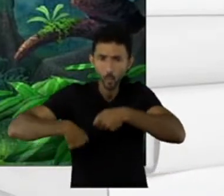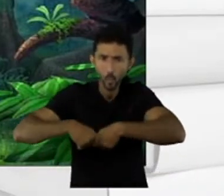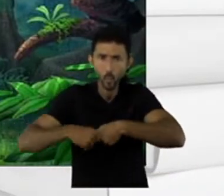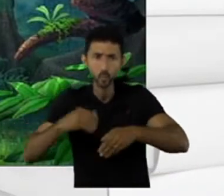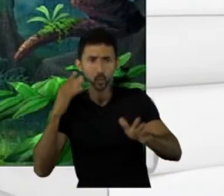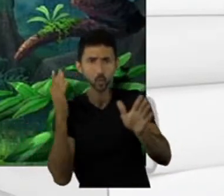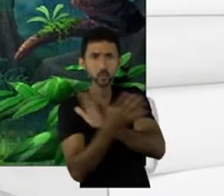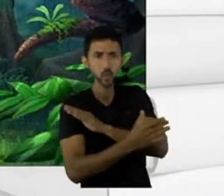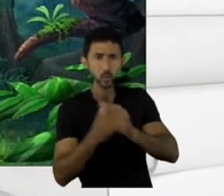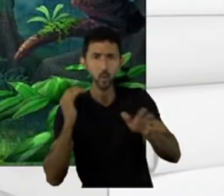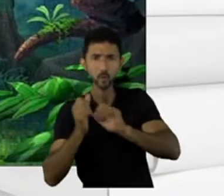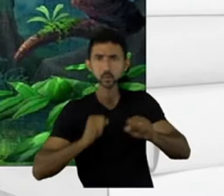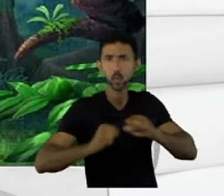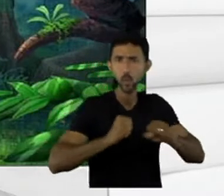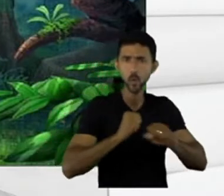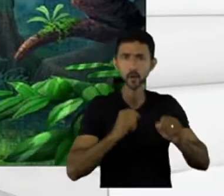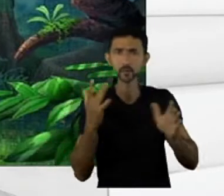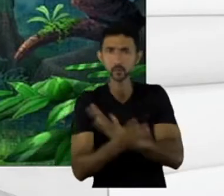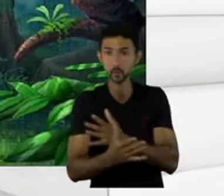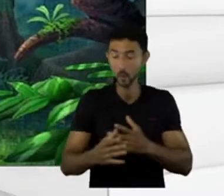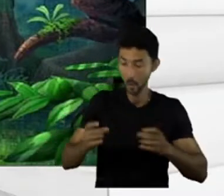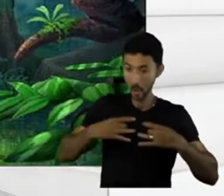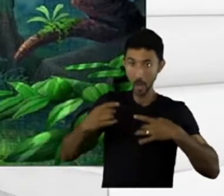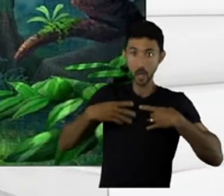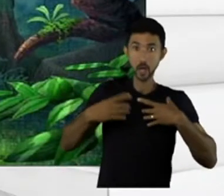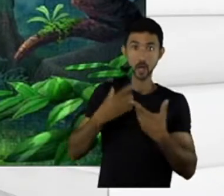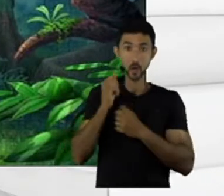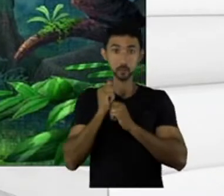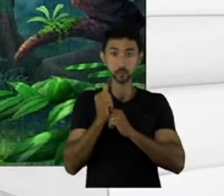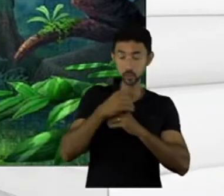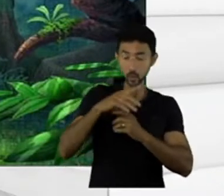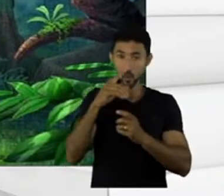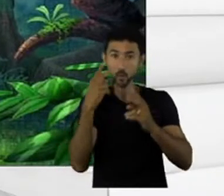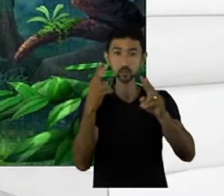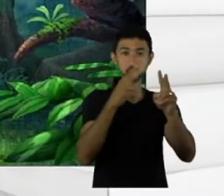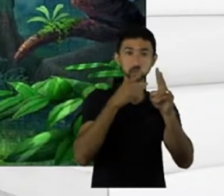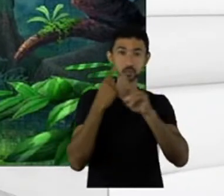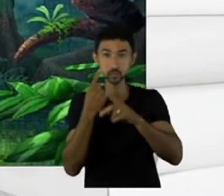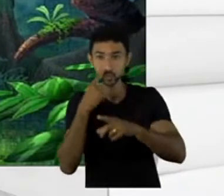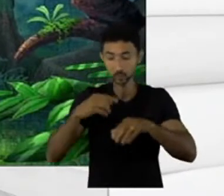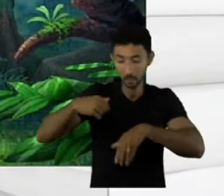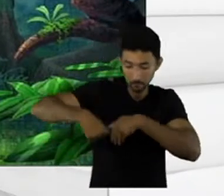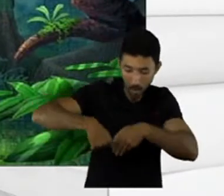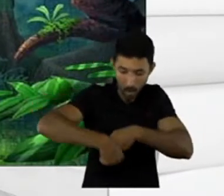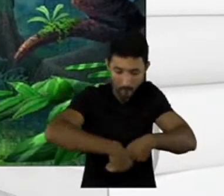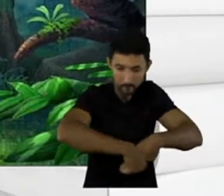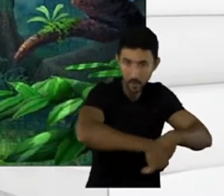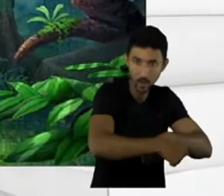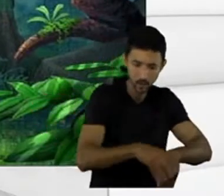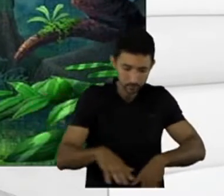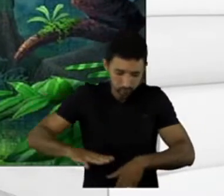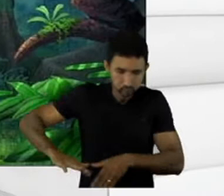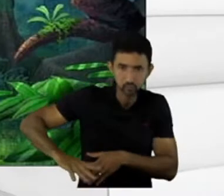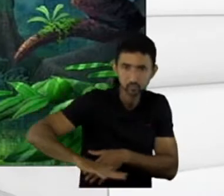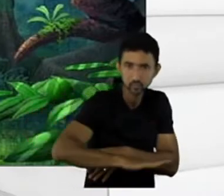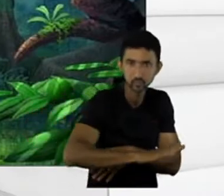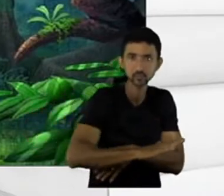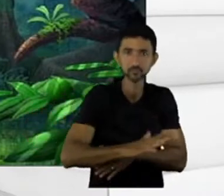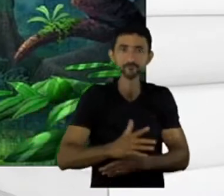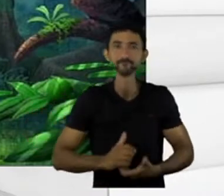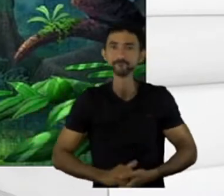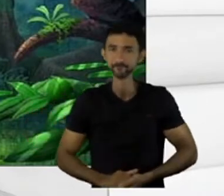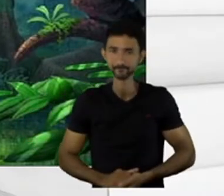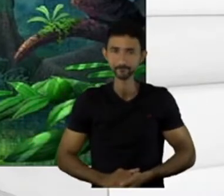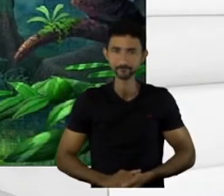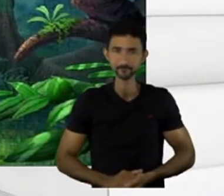Ele passa correndo na frente do lenhador, que fica muito assustado e tonto ao ver tantas pegadas que o Curupira deixa